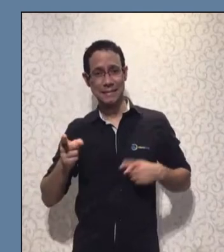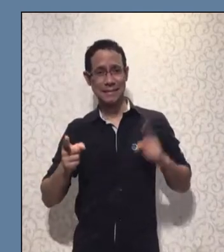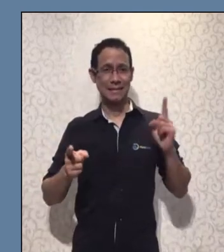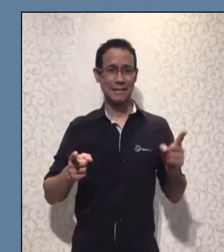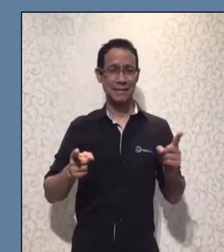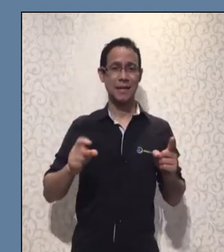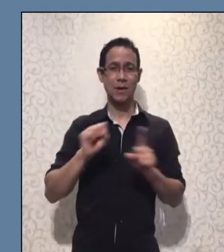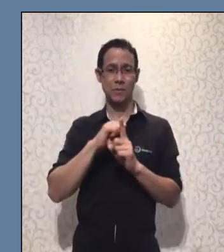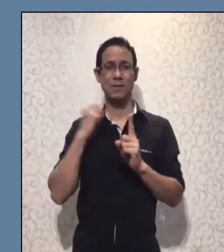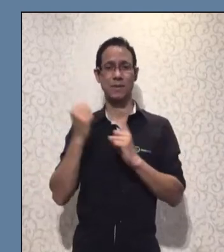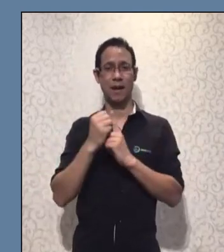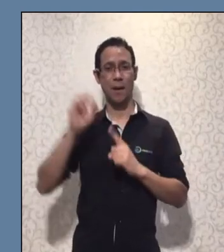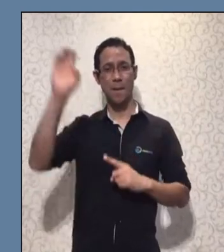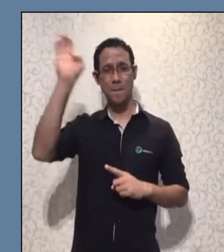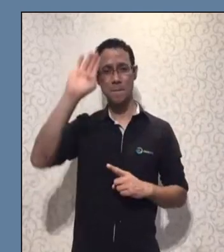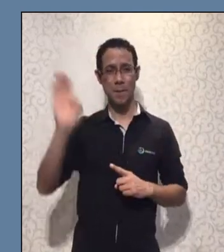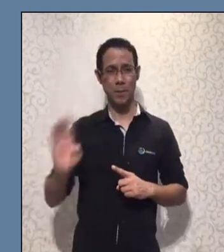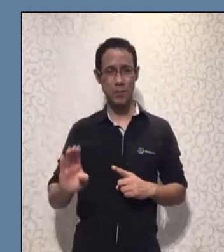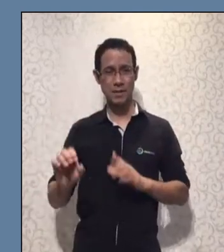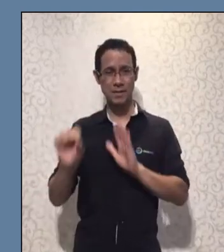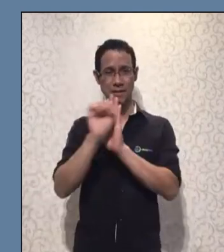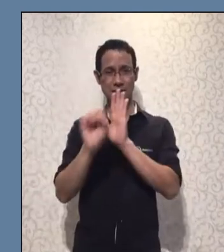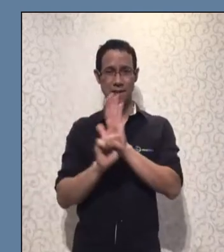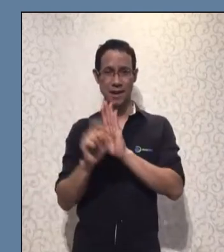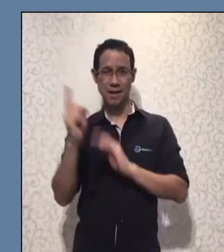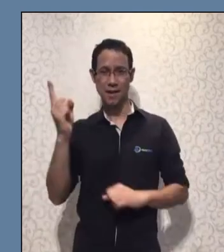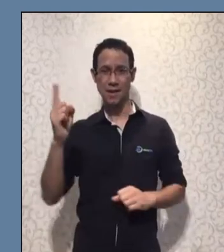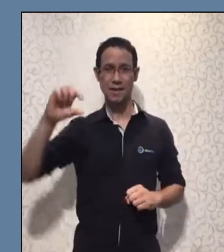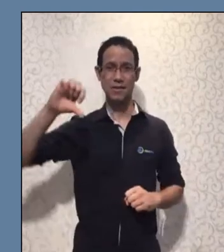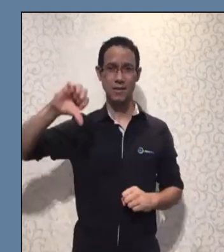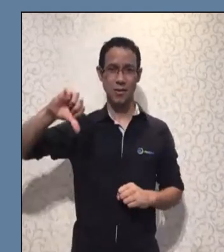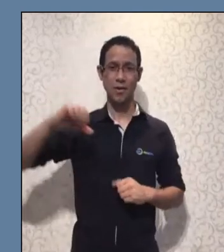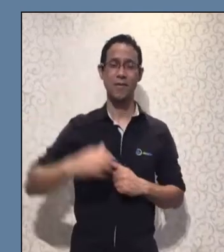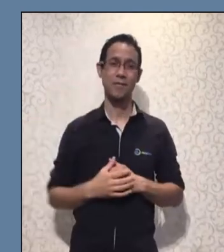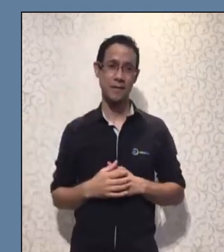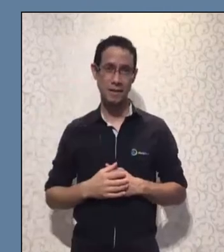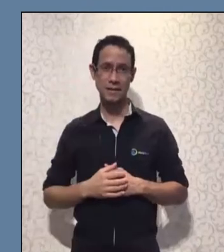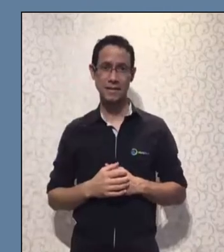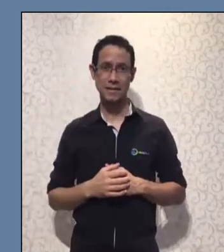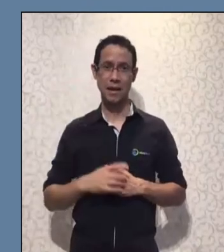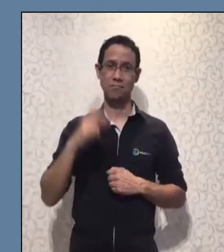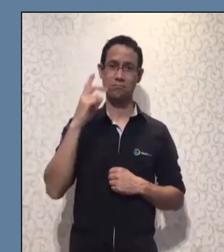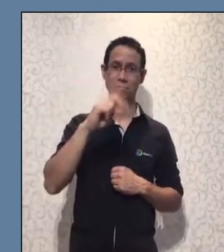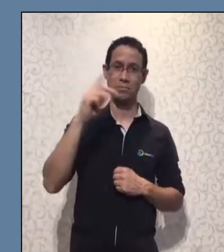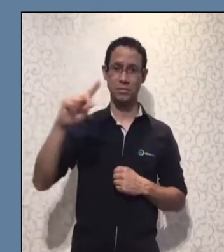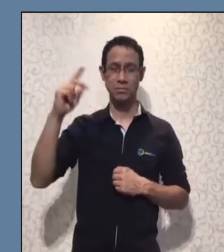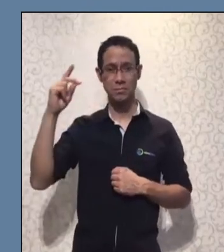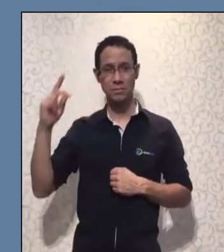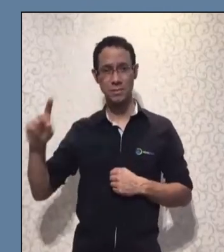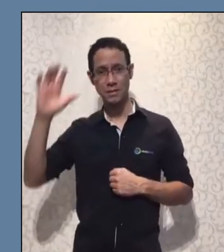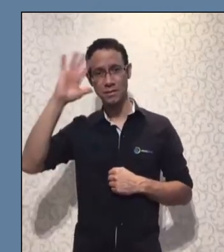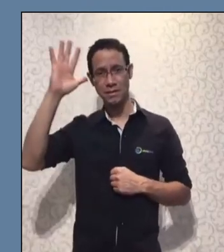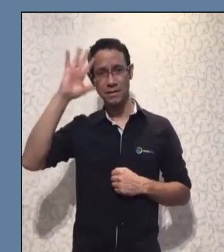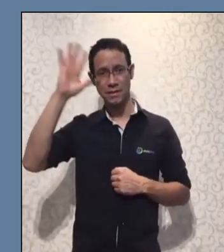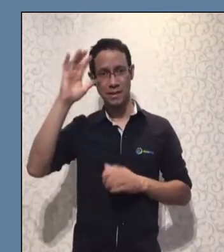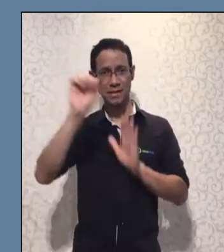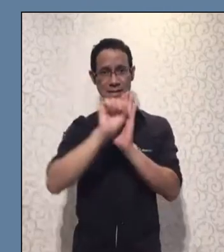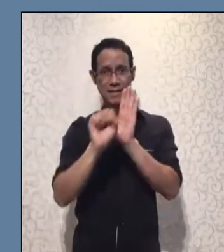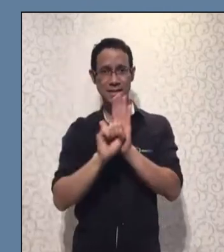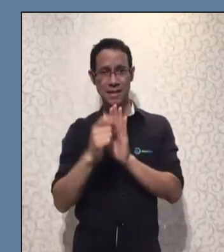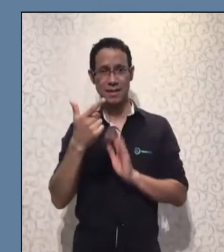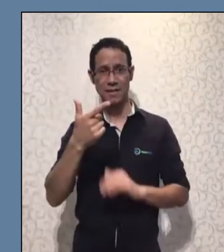sociedade brasileira no século XIX, com as suas ressonâncias século XX, século XXI, ali